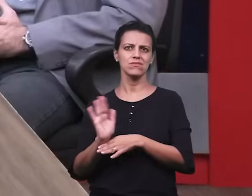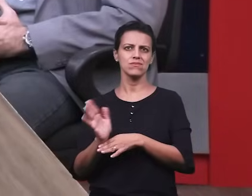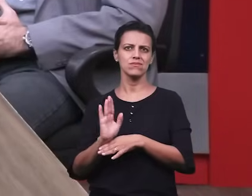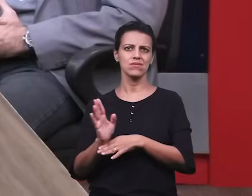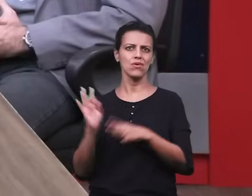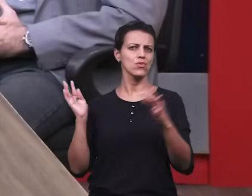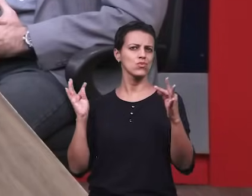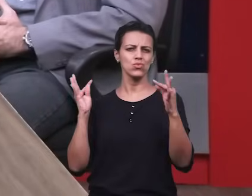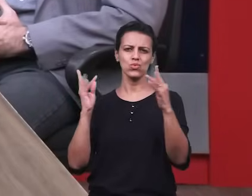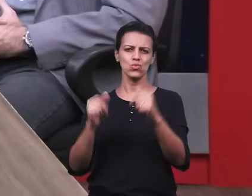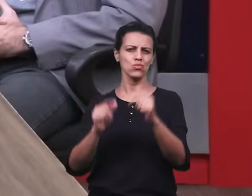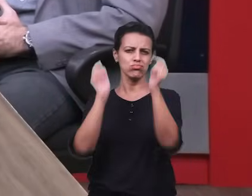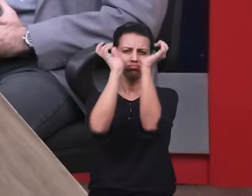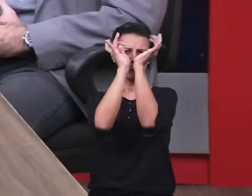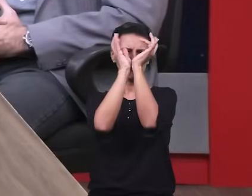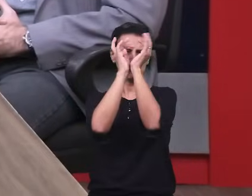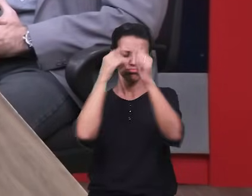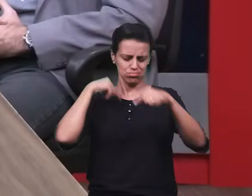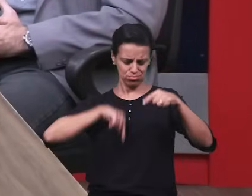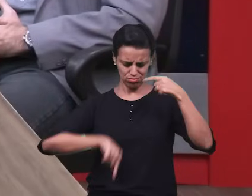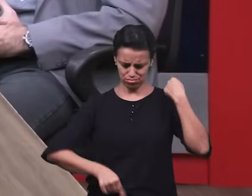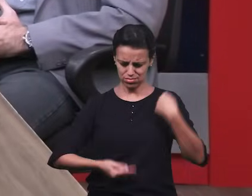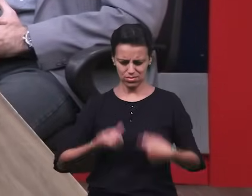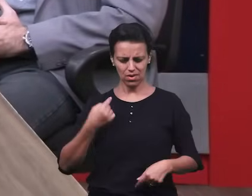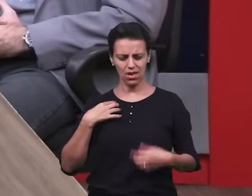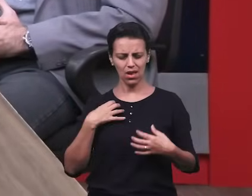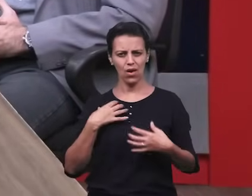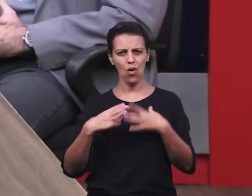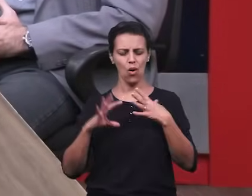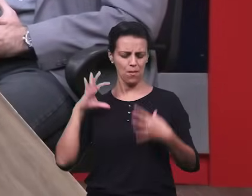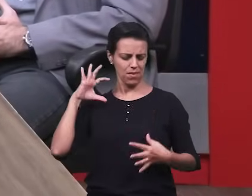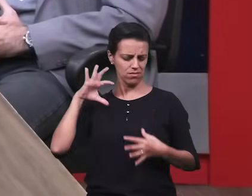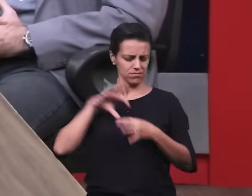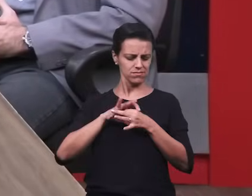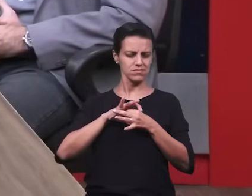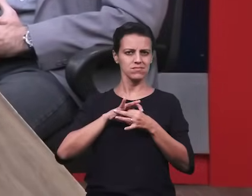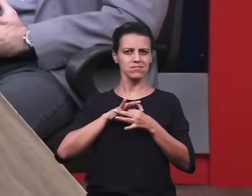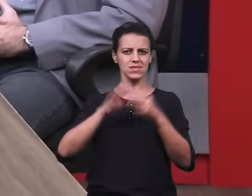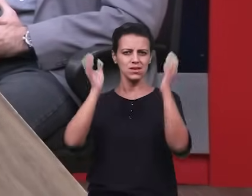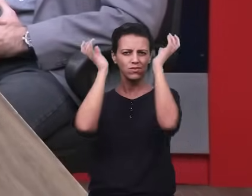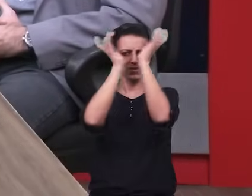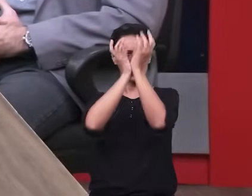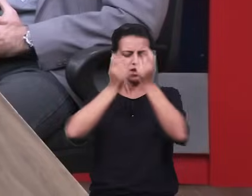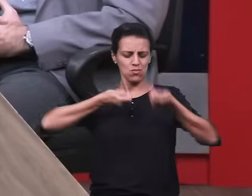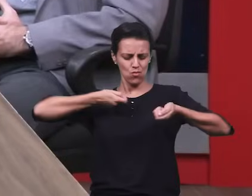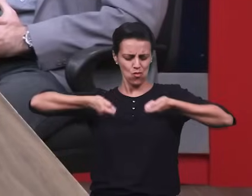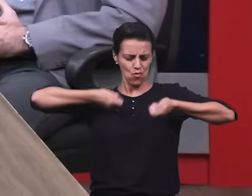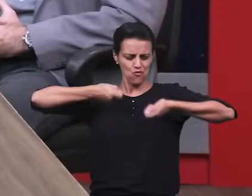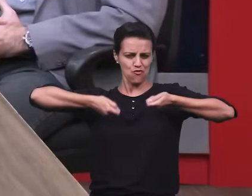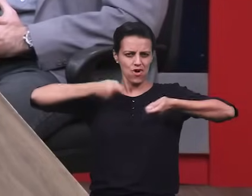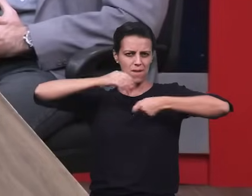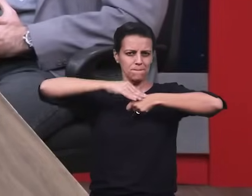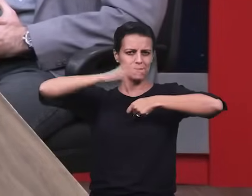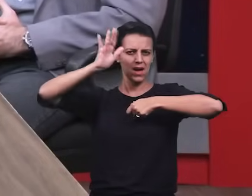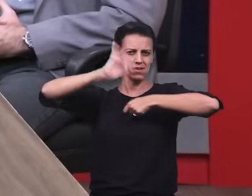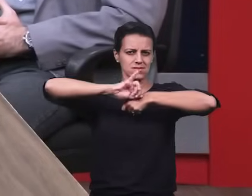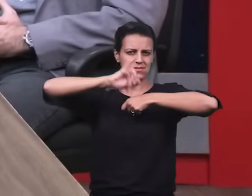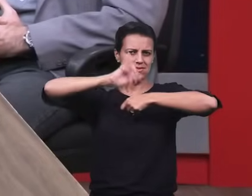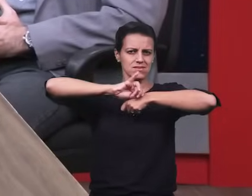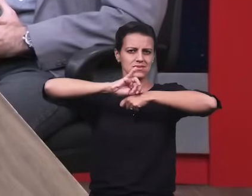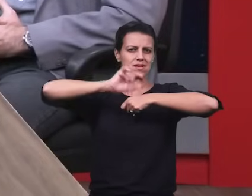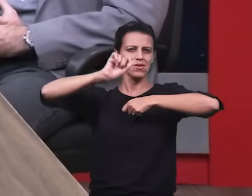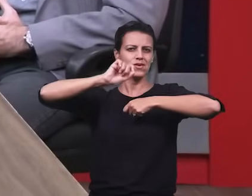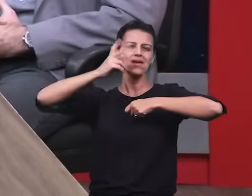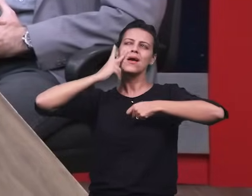sistema neurológico envolvendo o corpo, e mostra de um governo central, que é o cérebro, representando com isso o